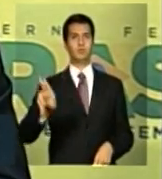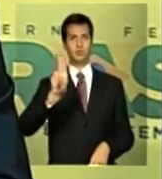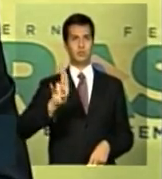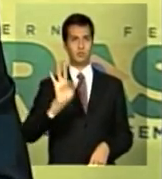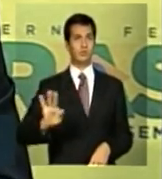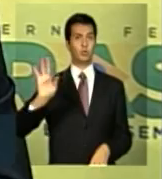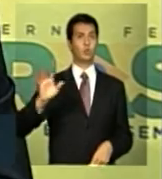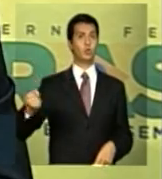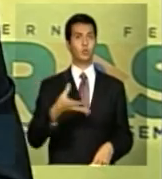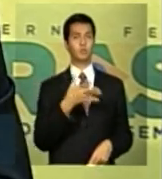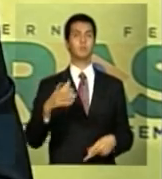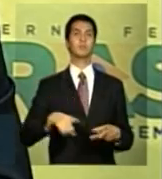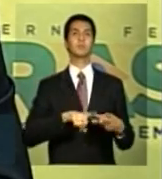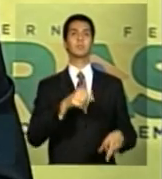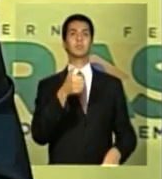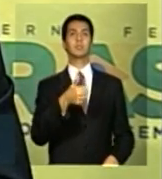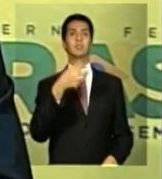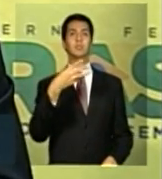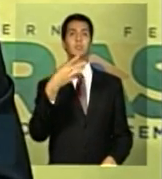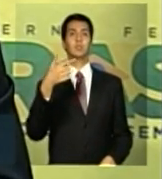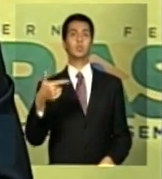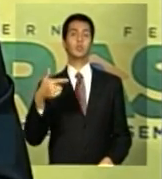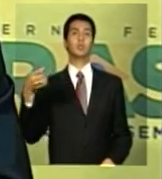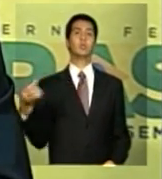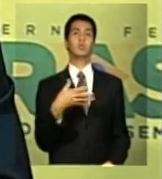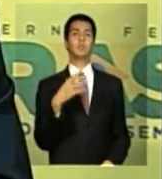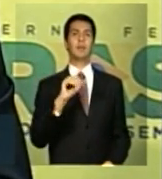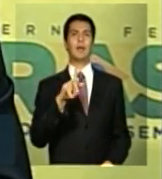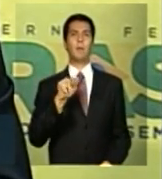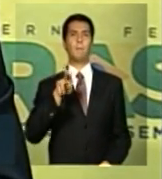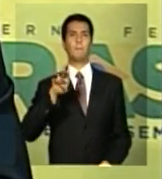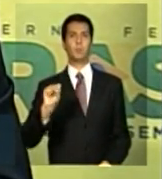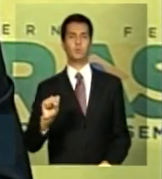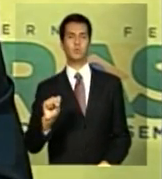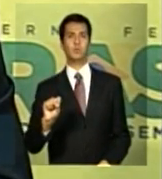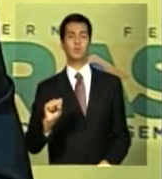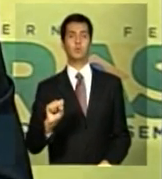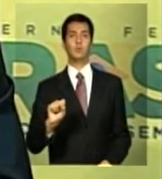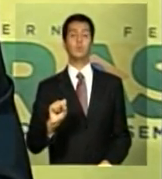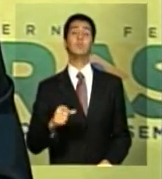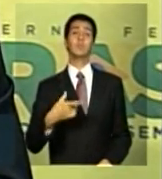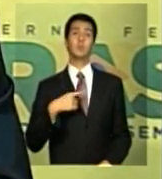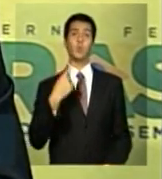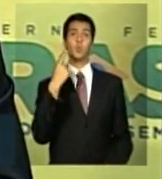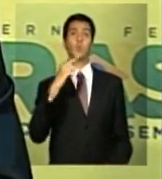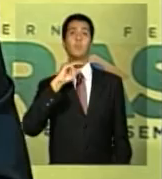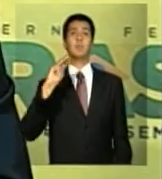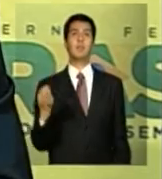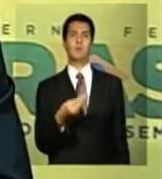132 novos campus. Para dar suporte a esse 1 milhão de vagas,